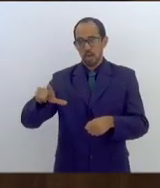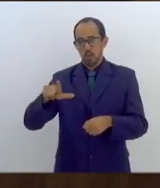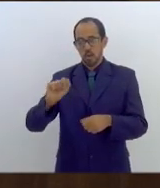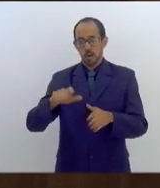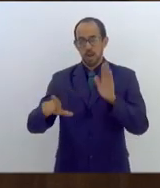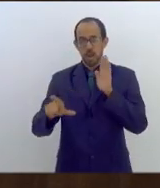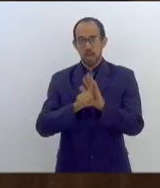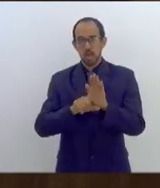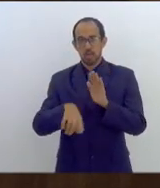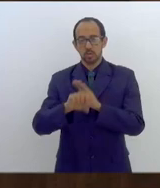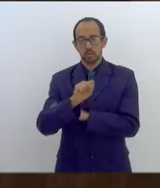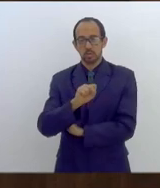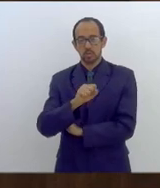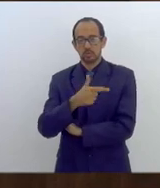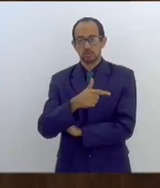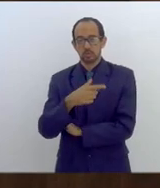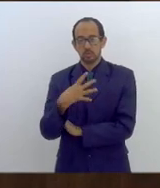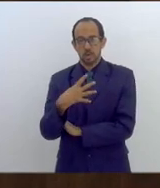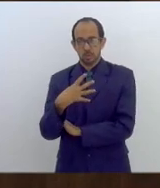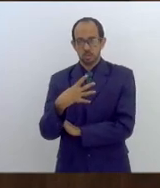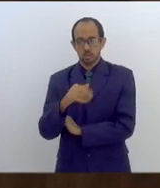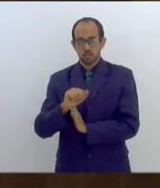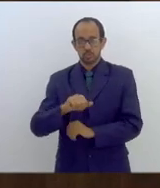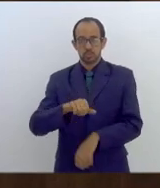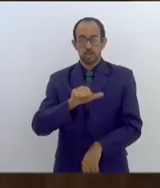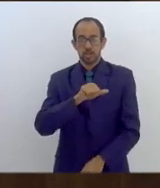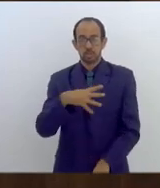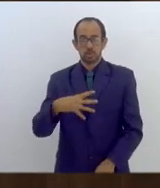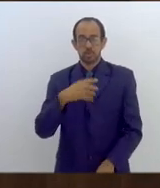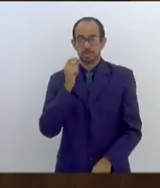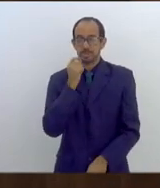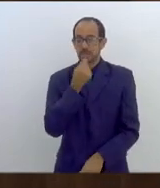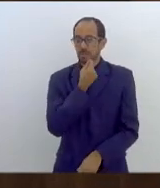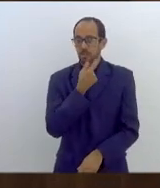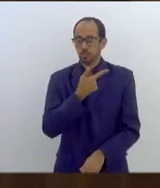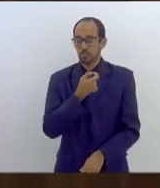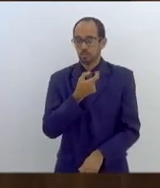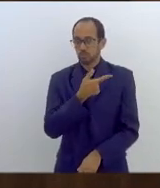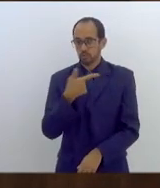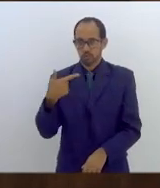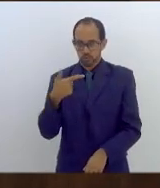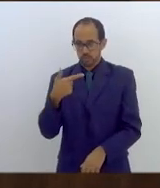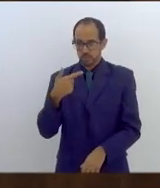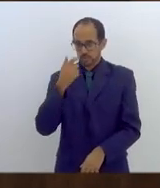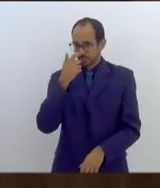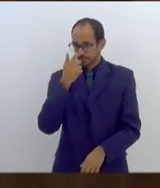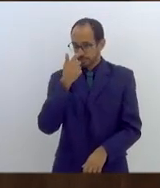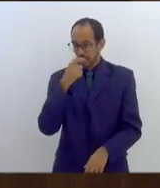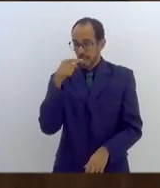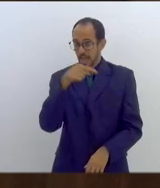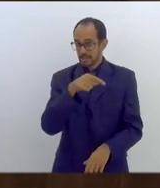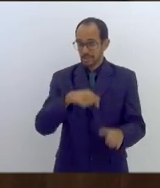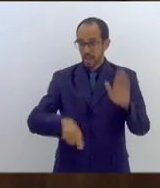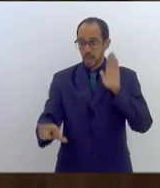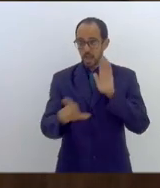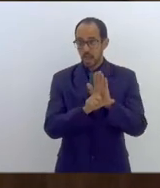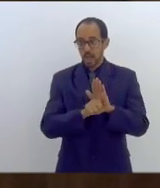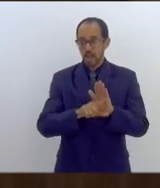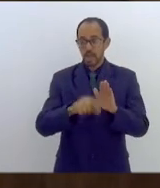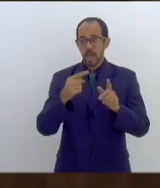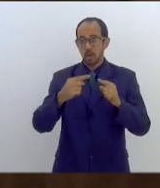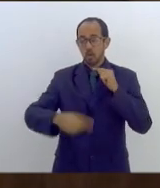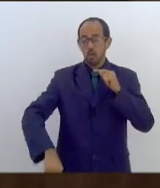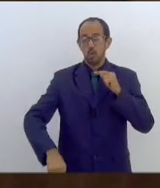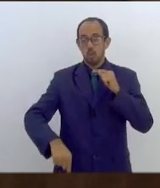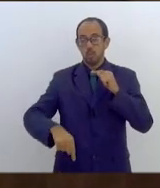nossa colega na Comissão de Educação, de 14 de setembro de 2022. E esta lei é uma lei da mordaça contra o